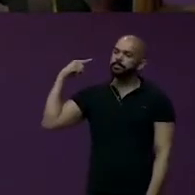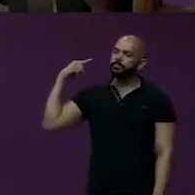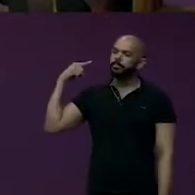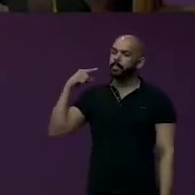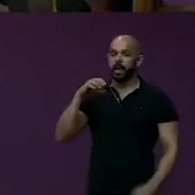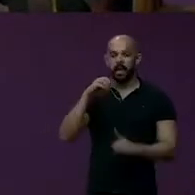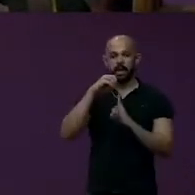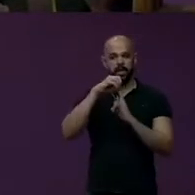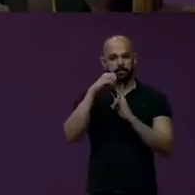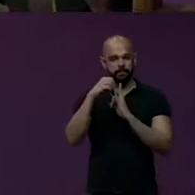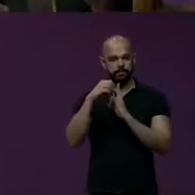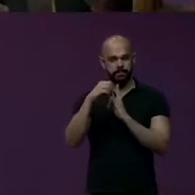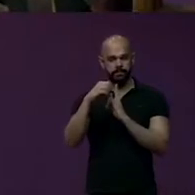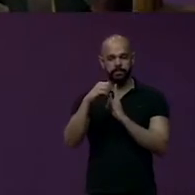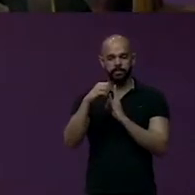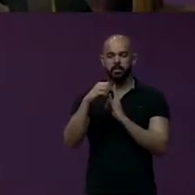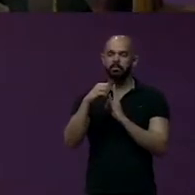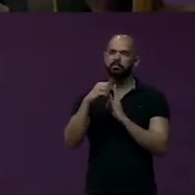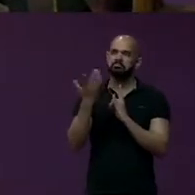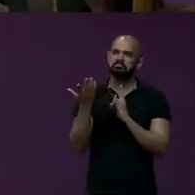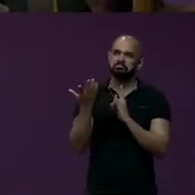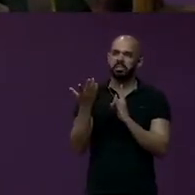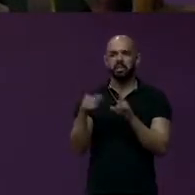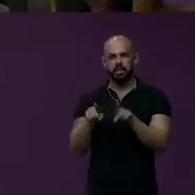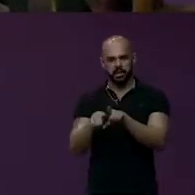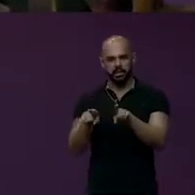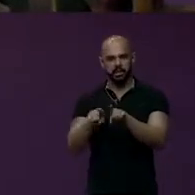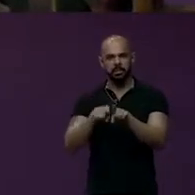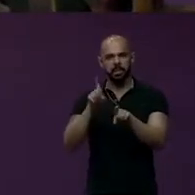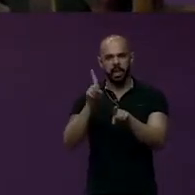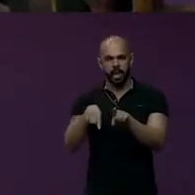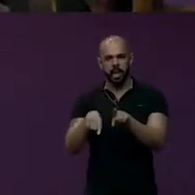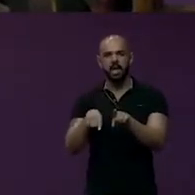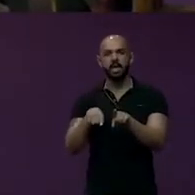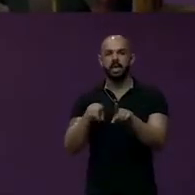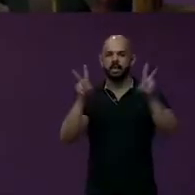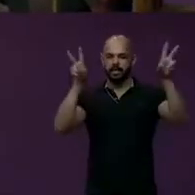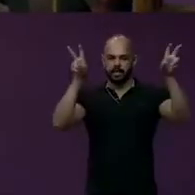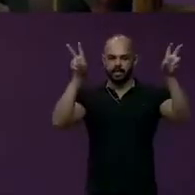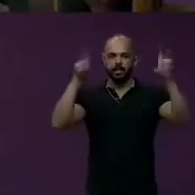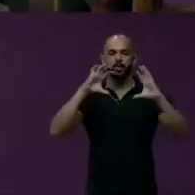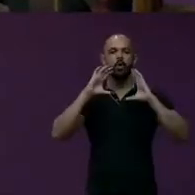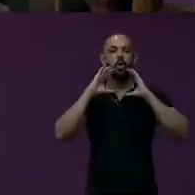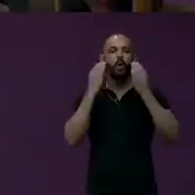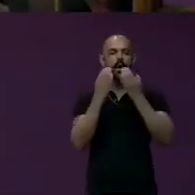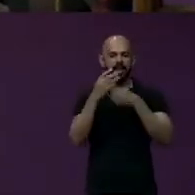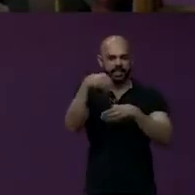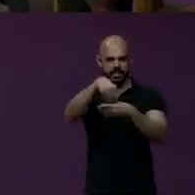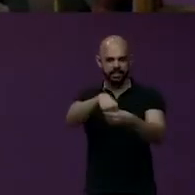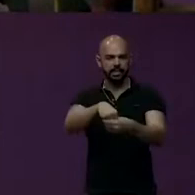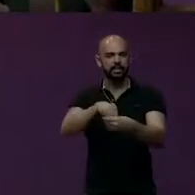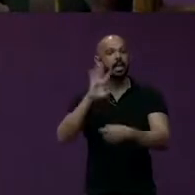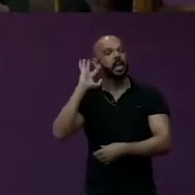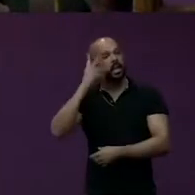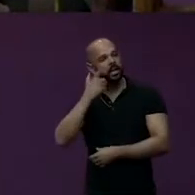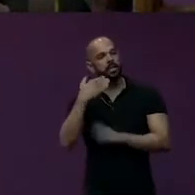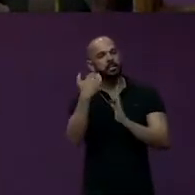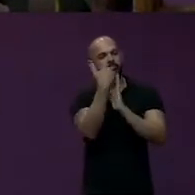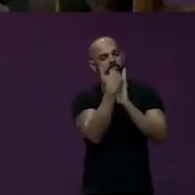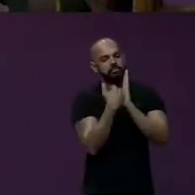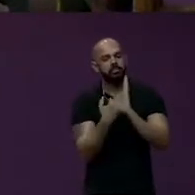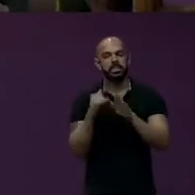a Fiocruz, e isso foi também objeto do nosso congresso interno, definiu uma